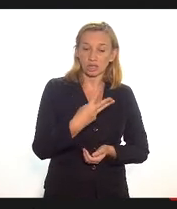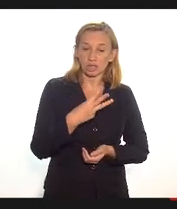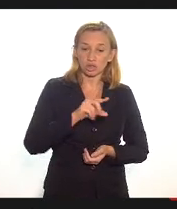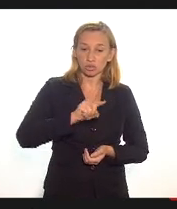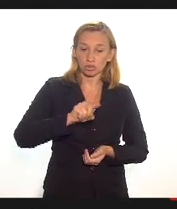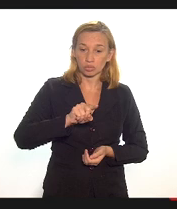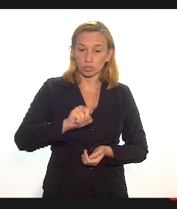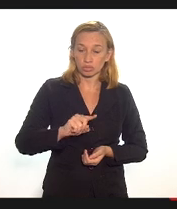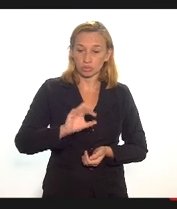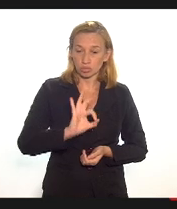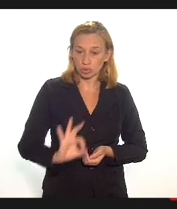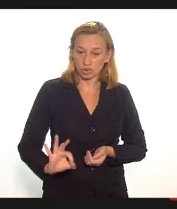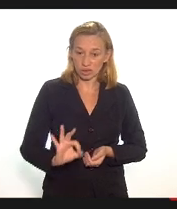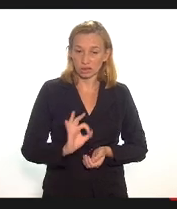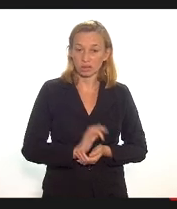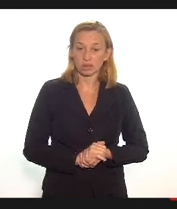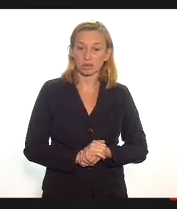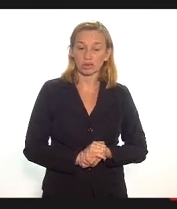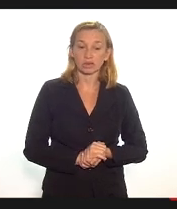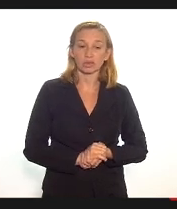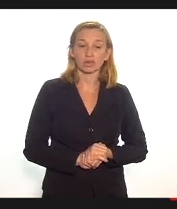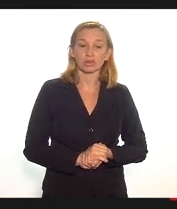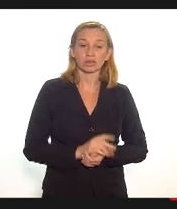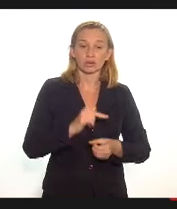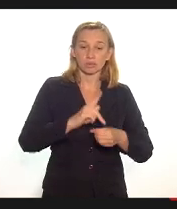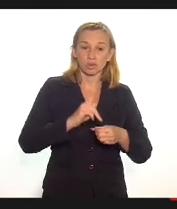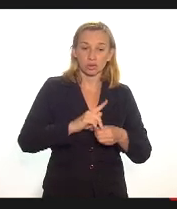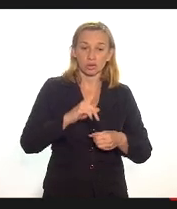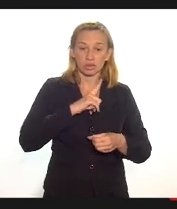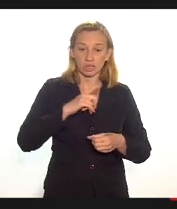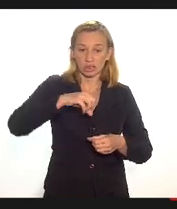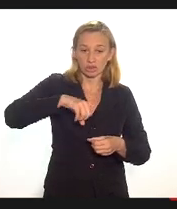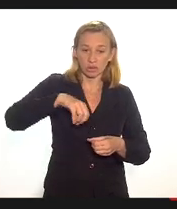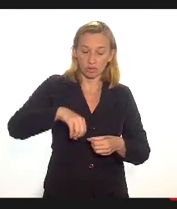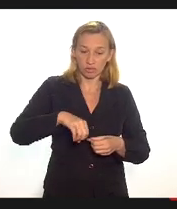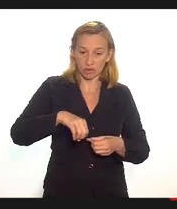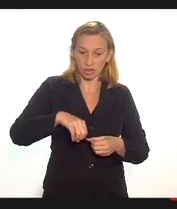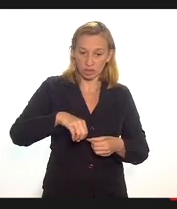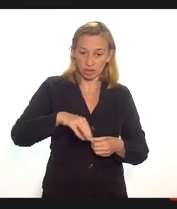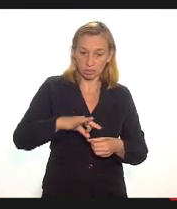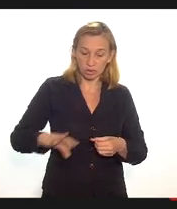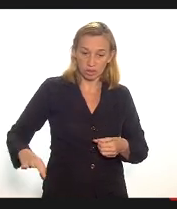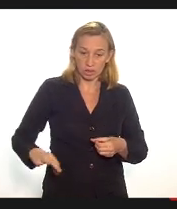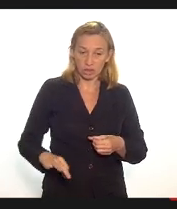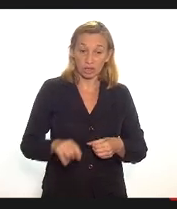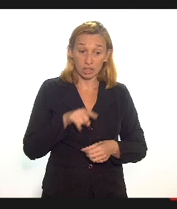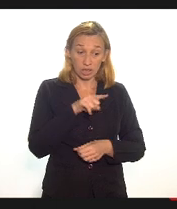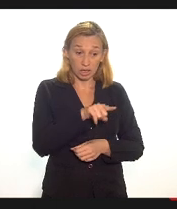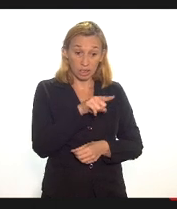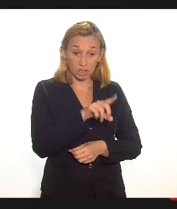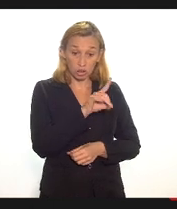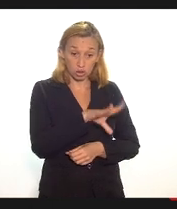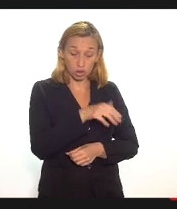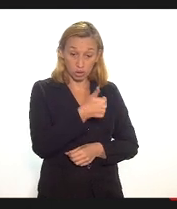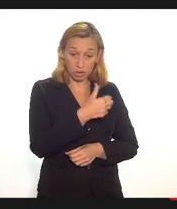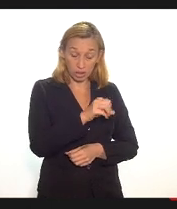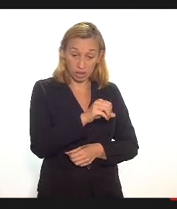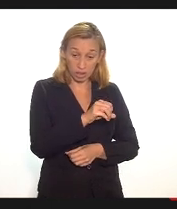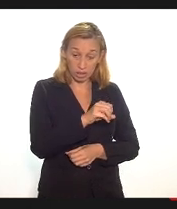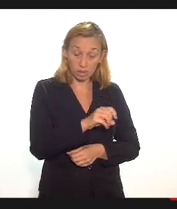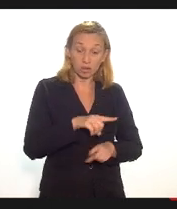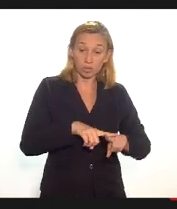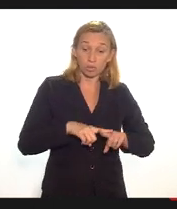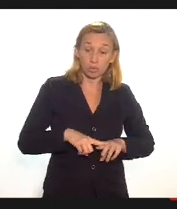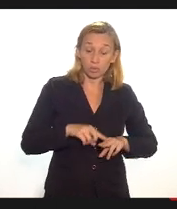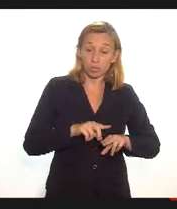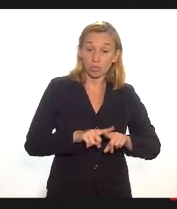0,3%. Como a Petrobras tem 90% e eles só 10%, isso quer dizer que o excedente da